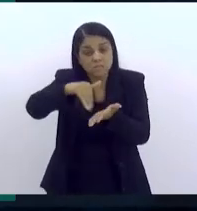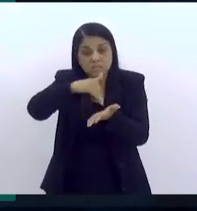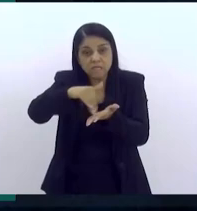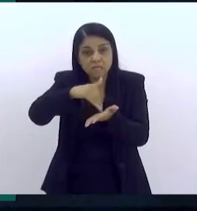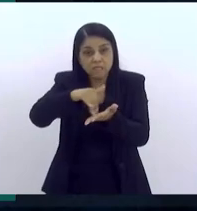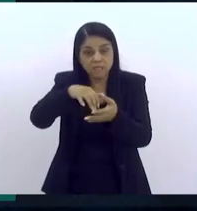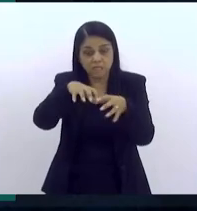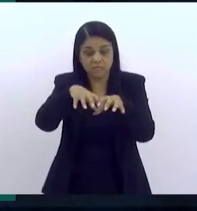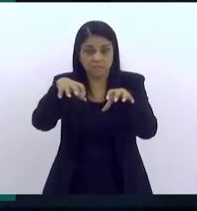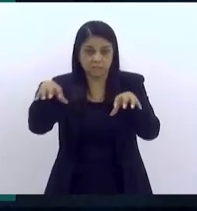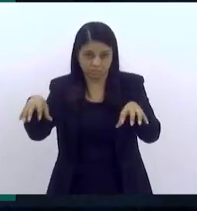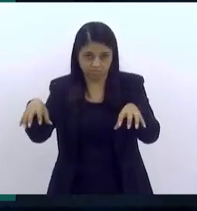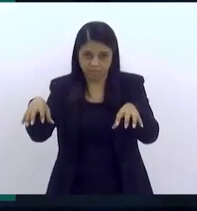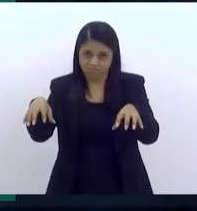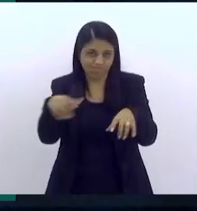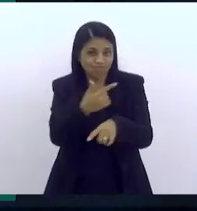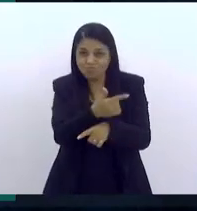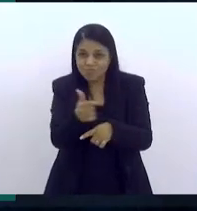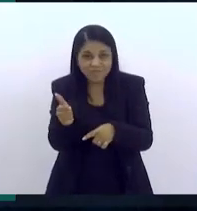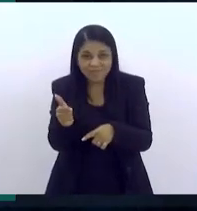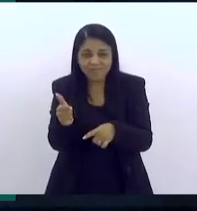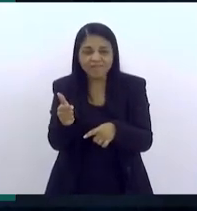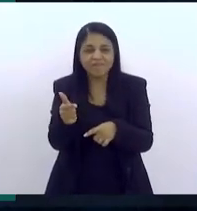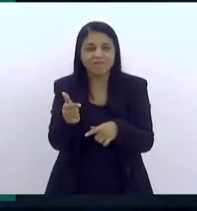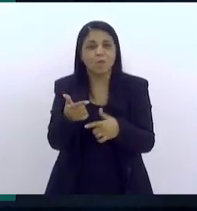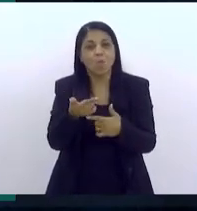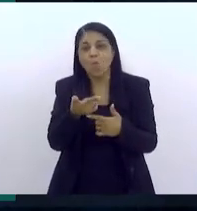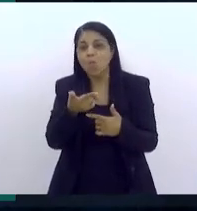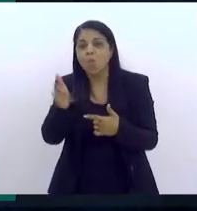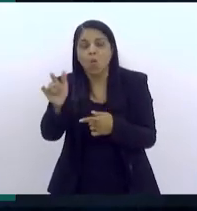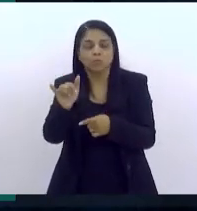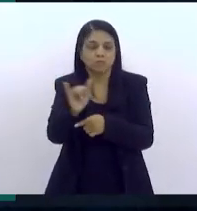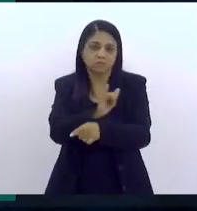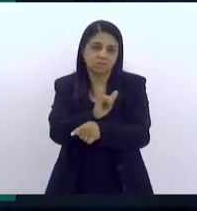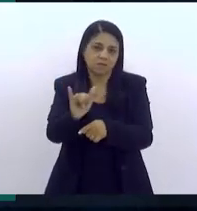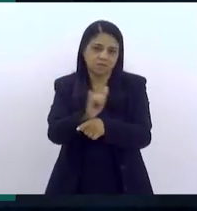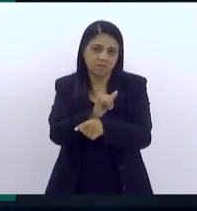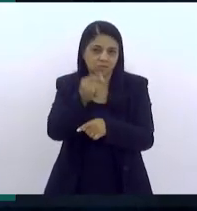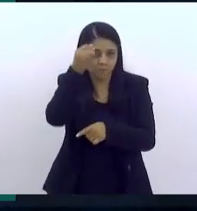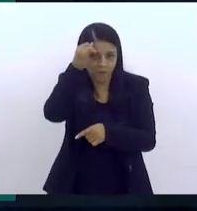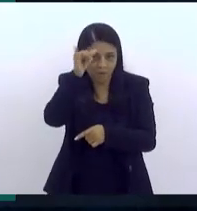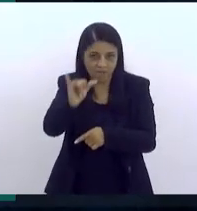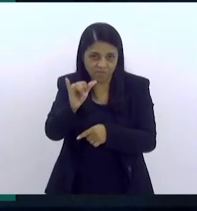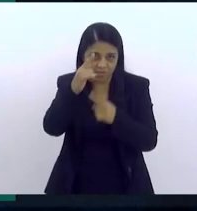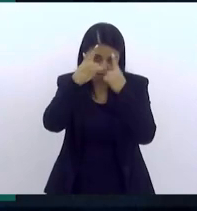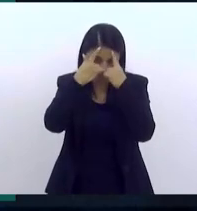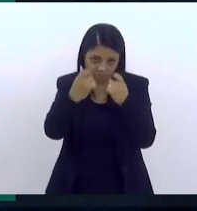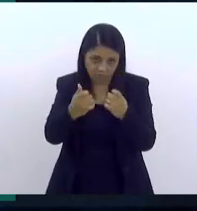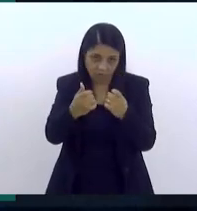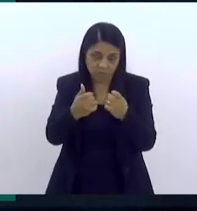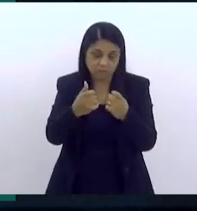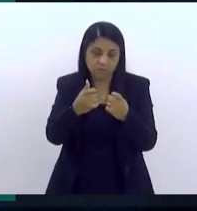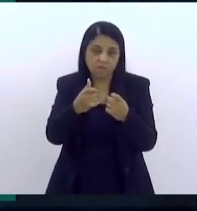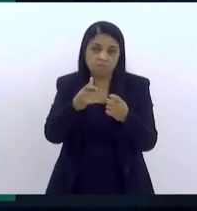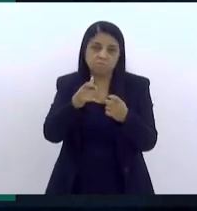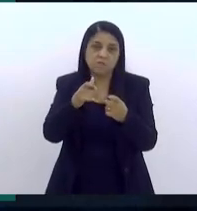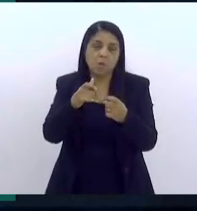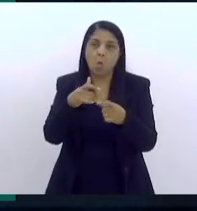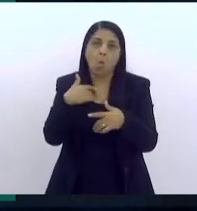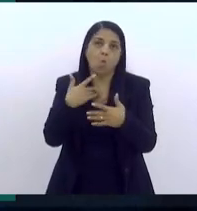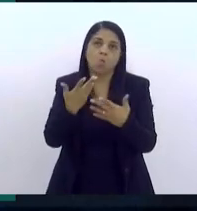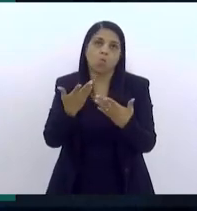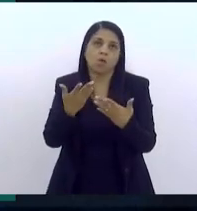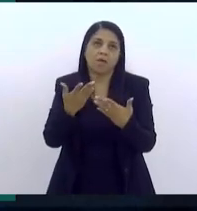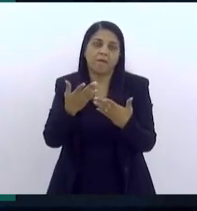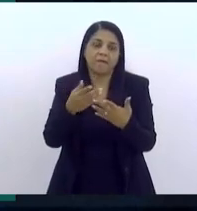separada ou alguma outra medida de prevenção que não significa necessariamente colocar detectores de